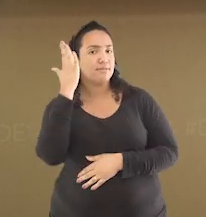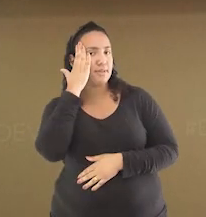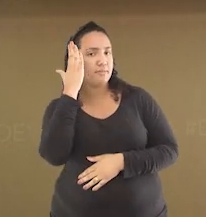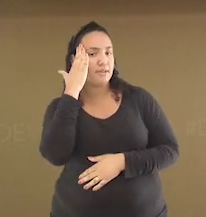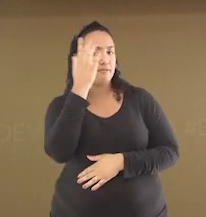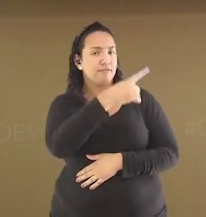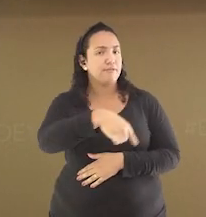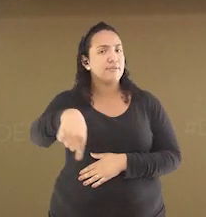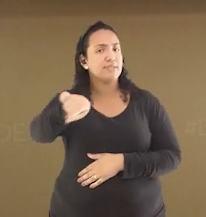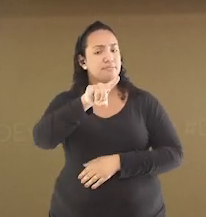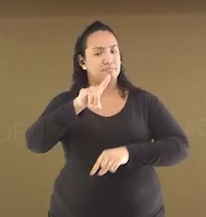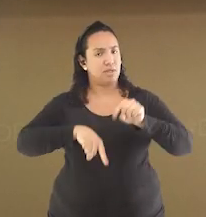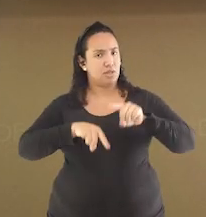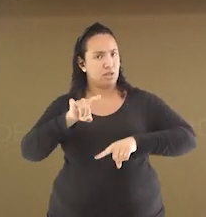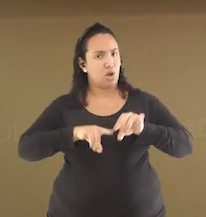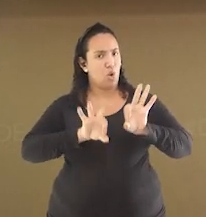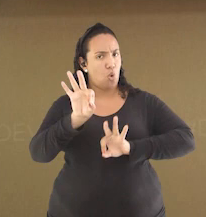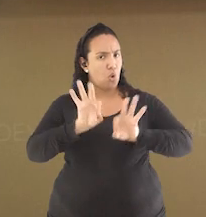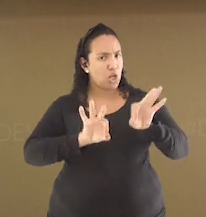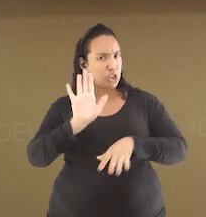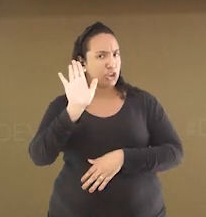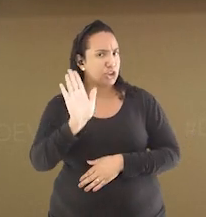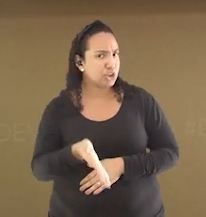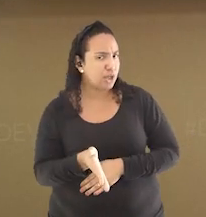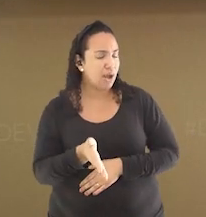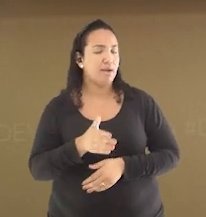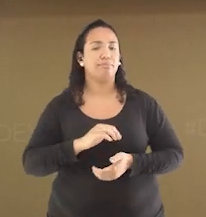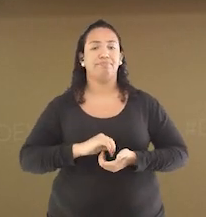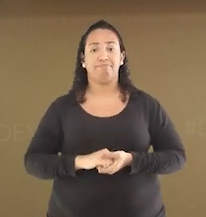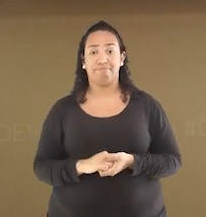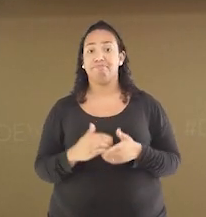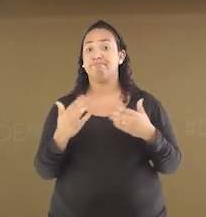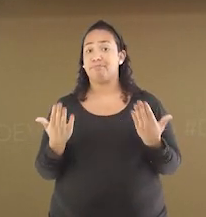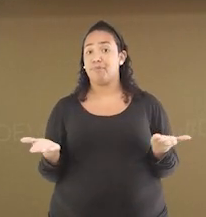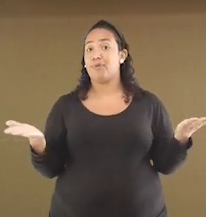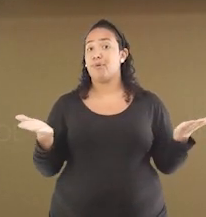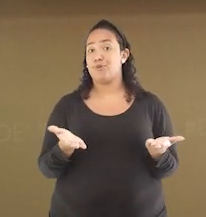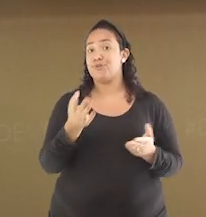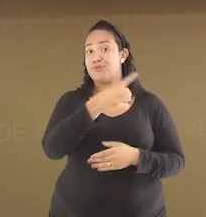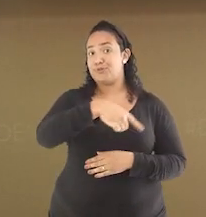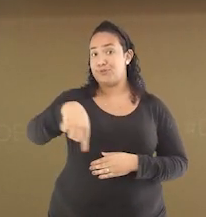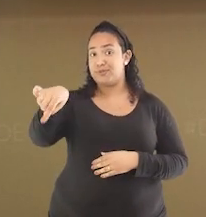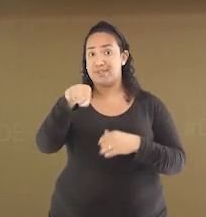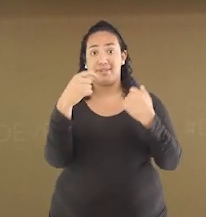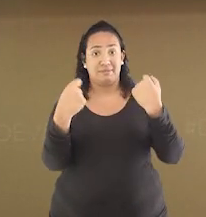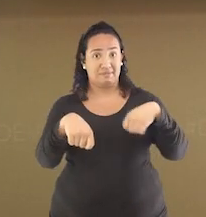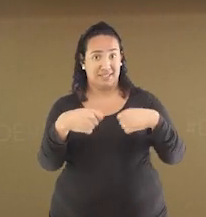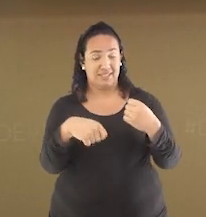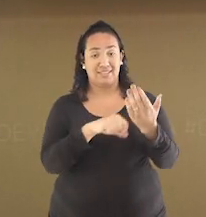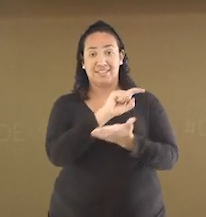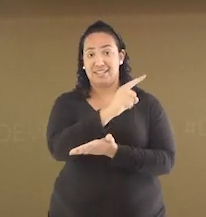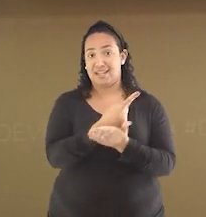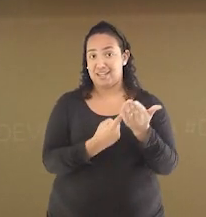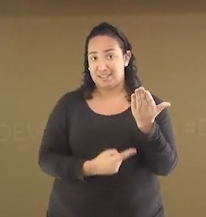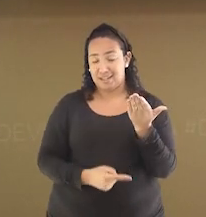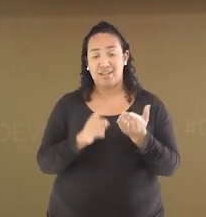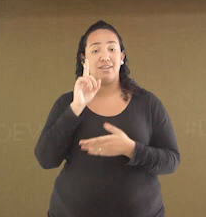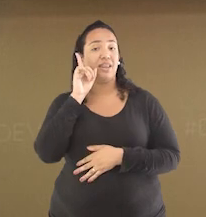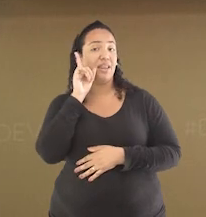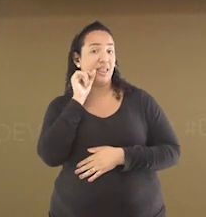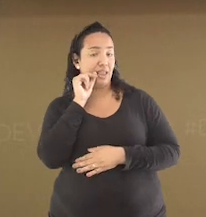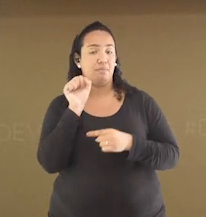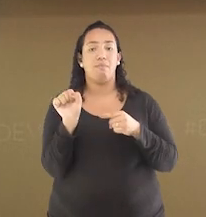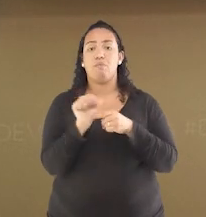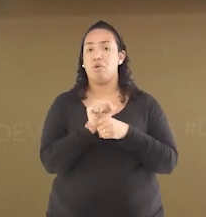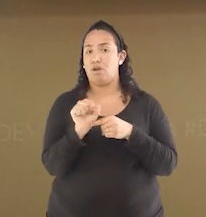já organizou os materiais para esta aula. Você irá precisar de um caderno, lápis e borracha para fazer